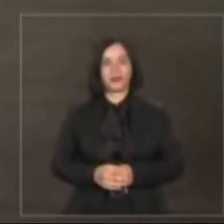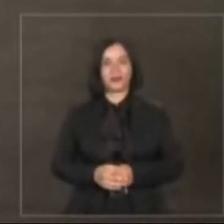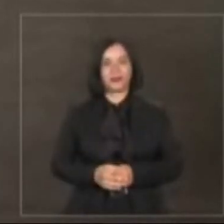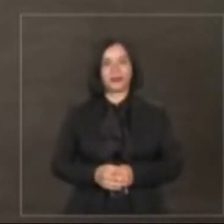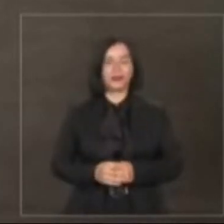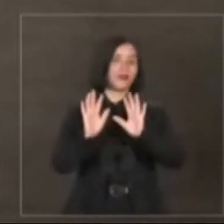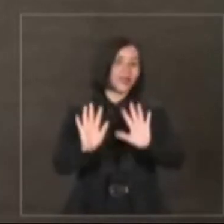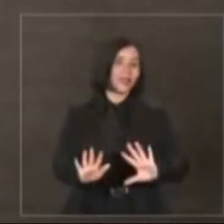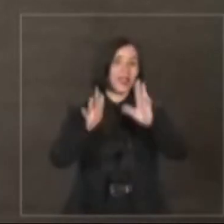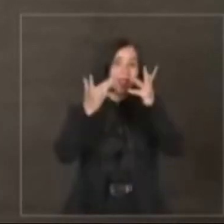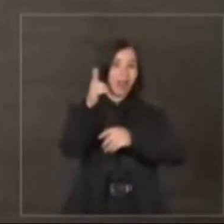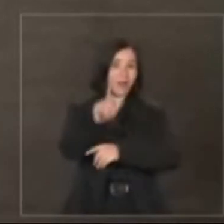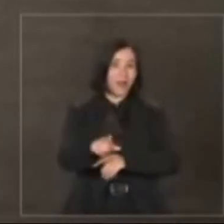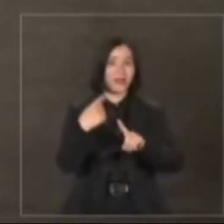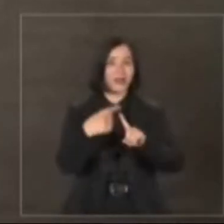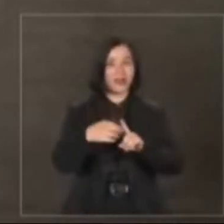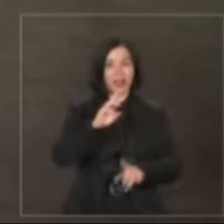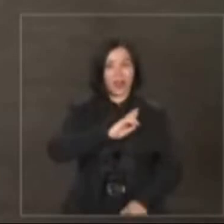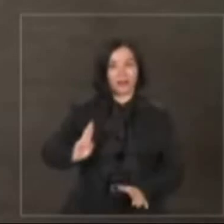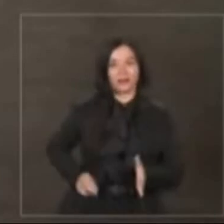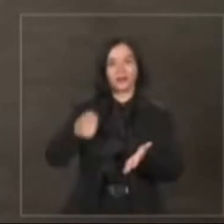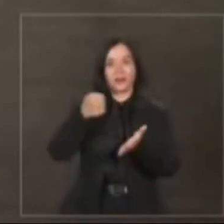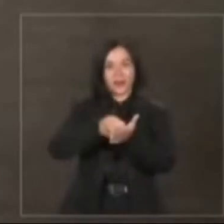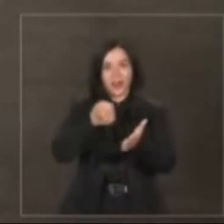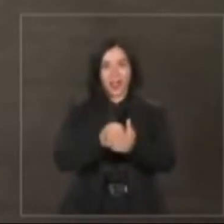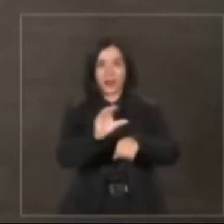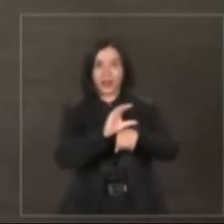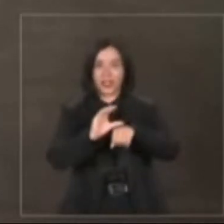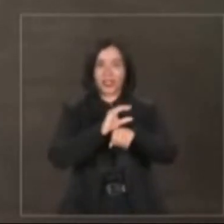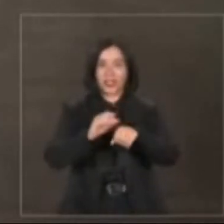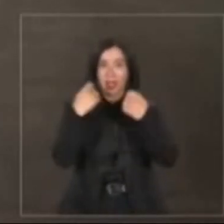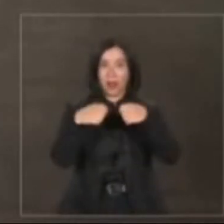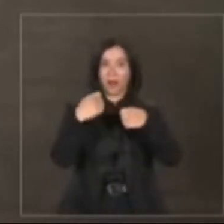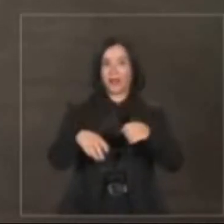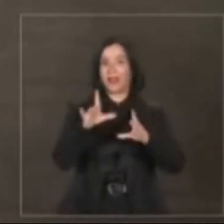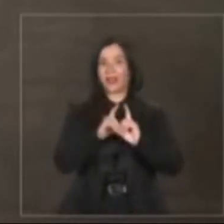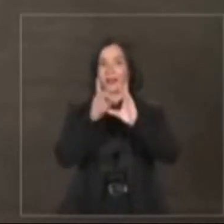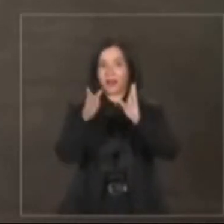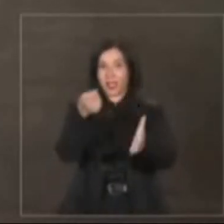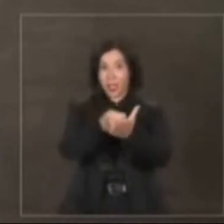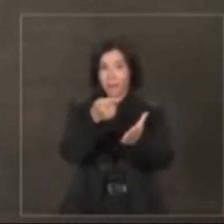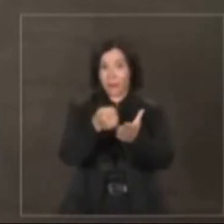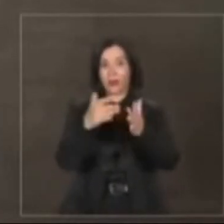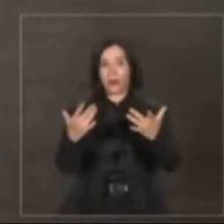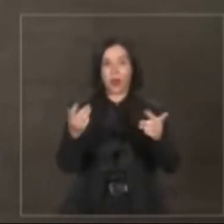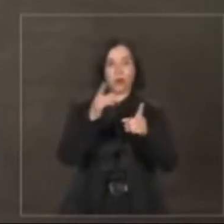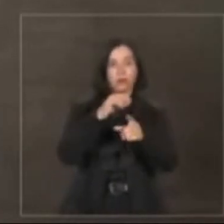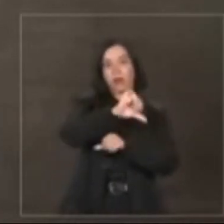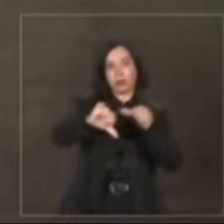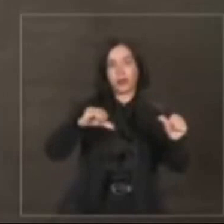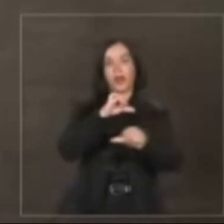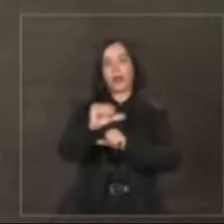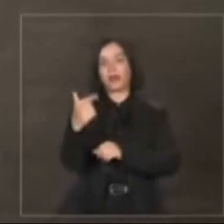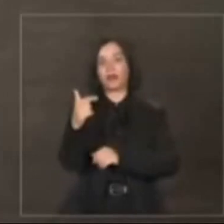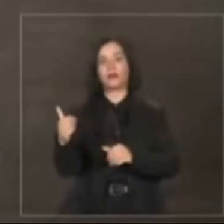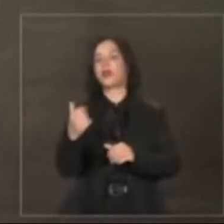Essa cerimônia repete-se porque a República o exige, a Constituição determina e a democracia a impõe. Alternam-se as pessoas no cargo para